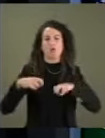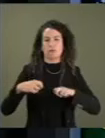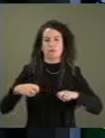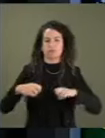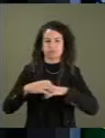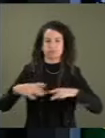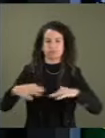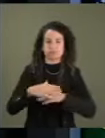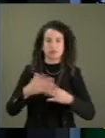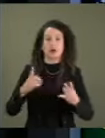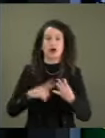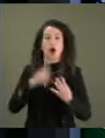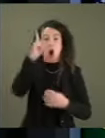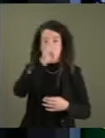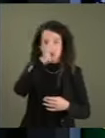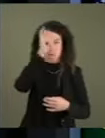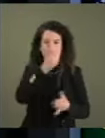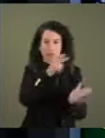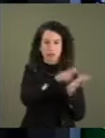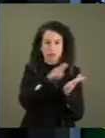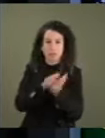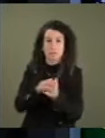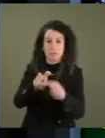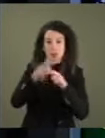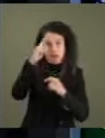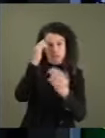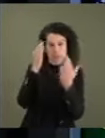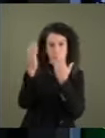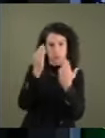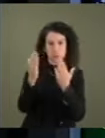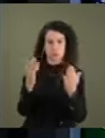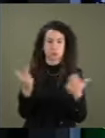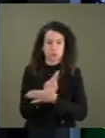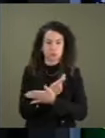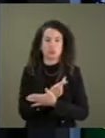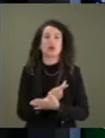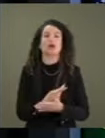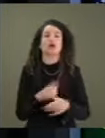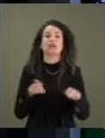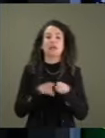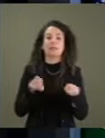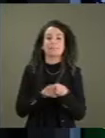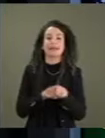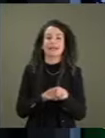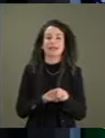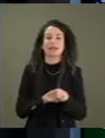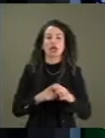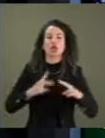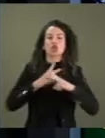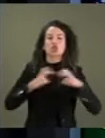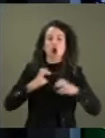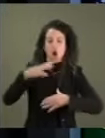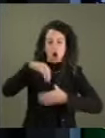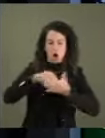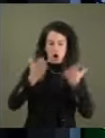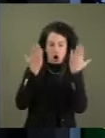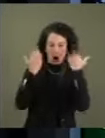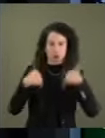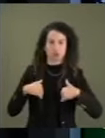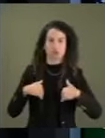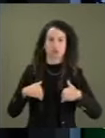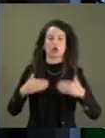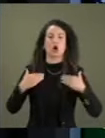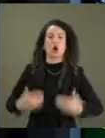de hospitalizações psiquiátricas e de intoxicações não intencionais de